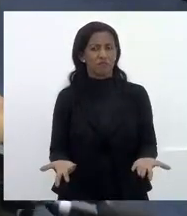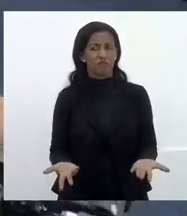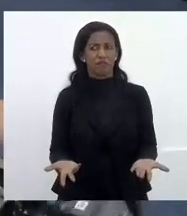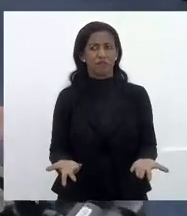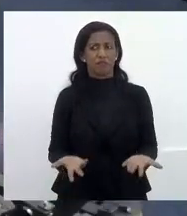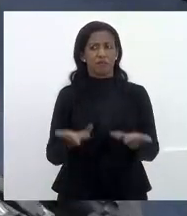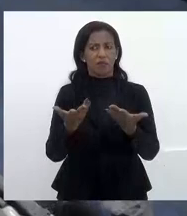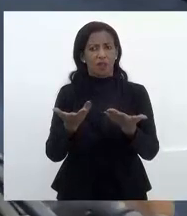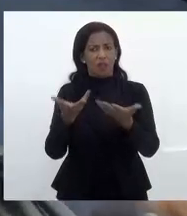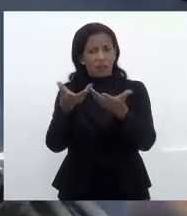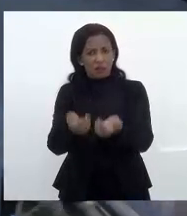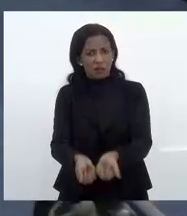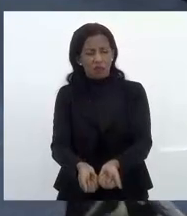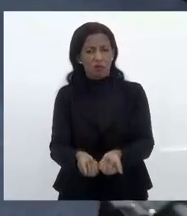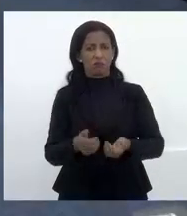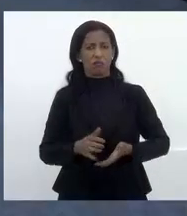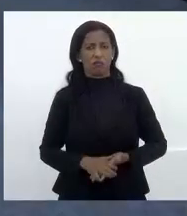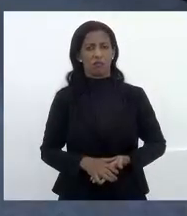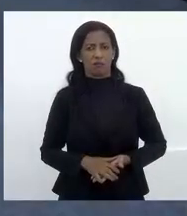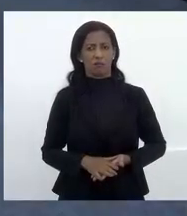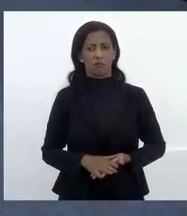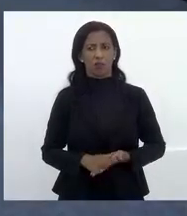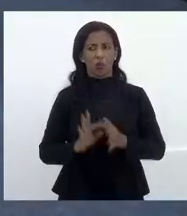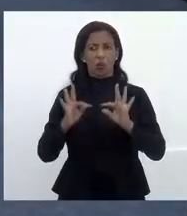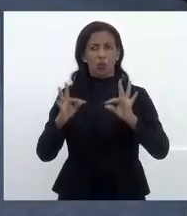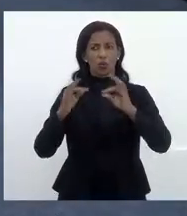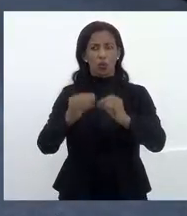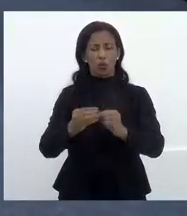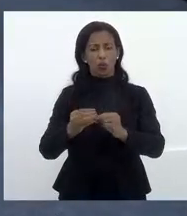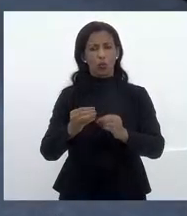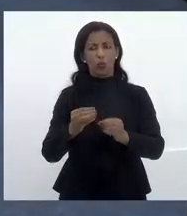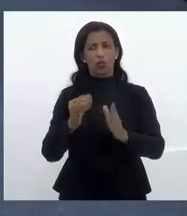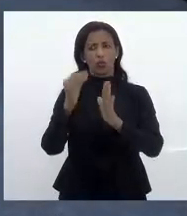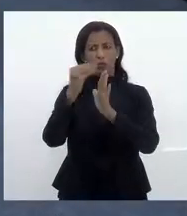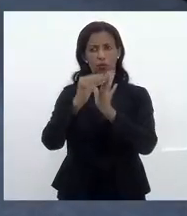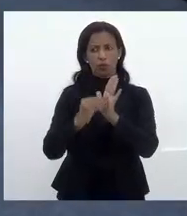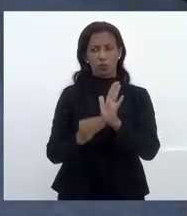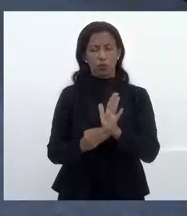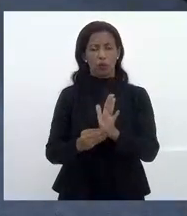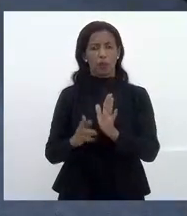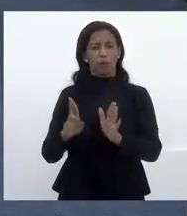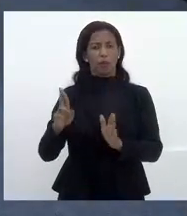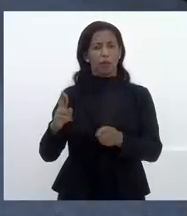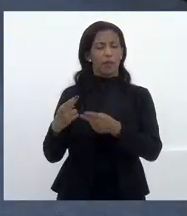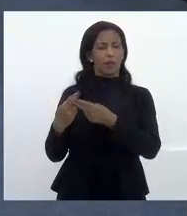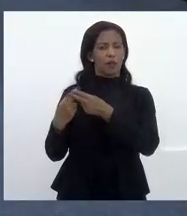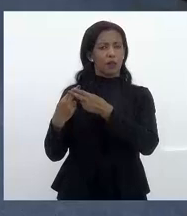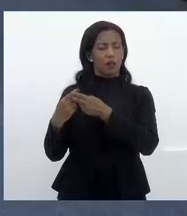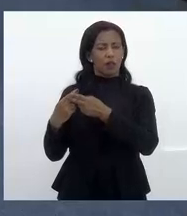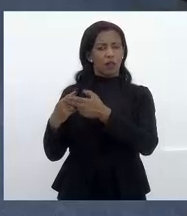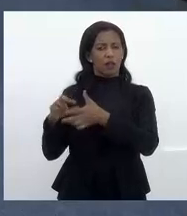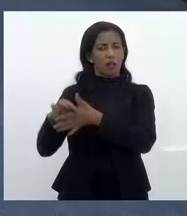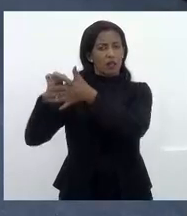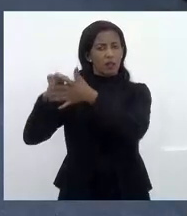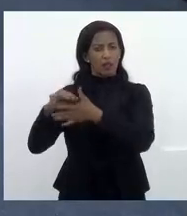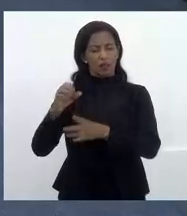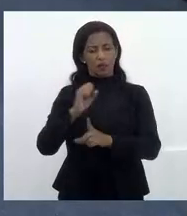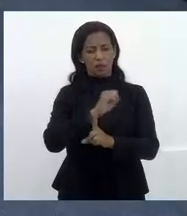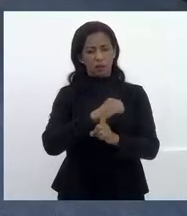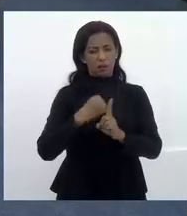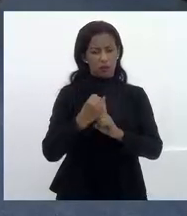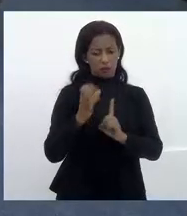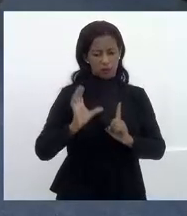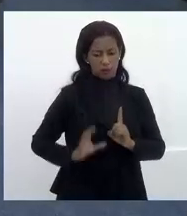vai ser levado em consideração Exatamente tudo aquilo que foi colocado por exemplo pela representação da sociedade civil aqui